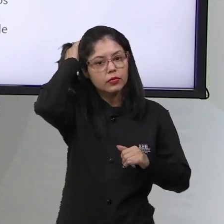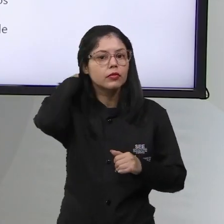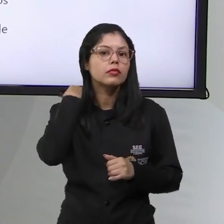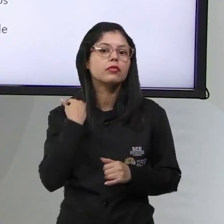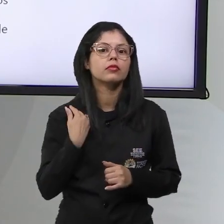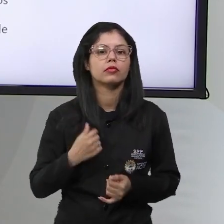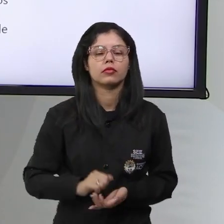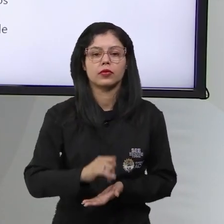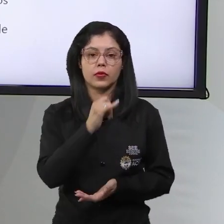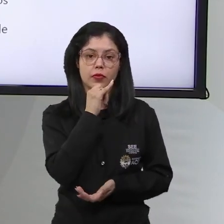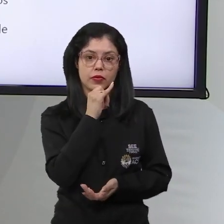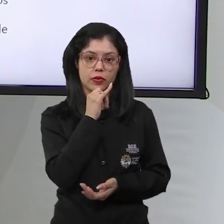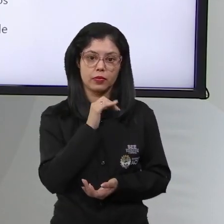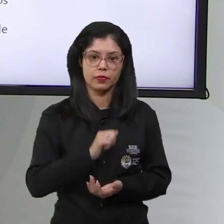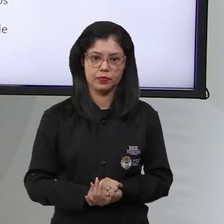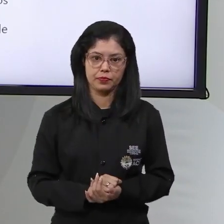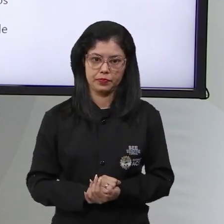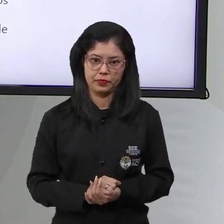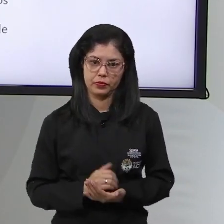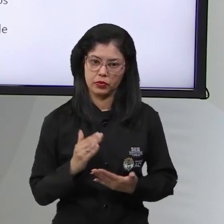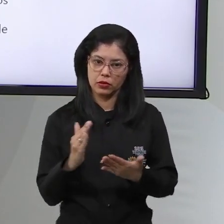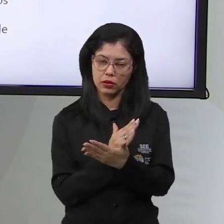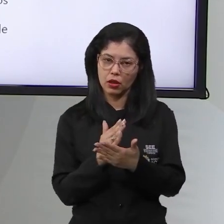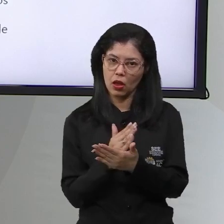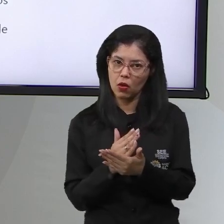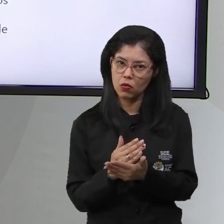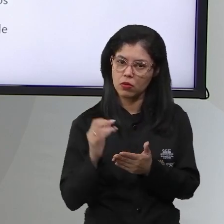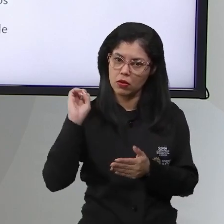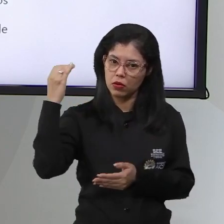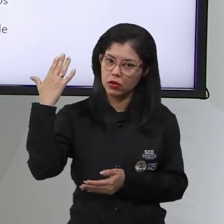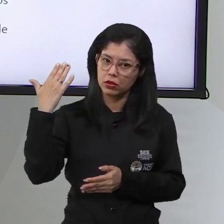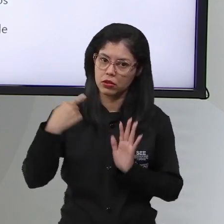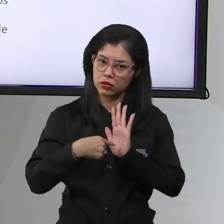por exemplo, existe algumas fontes de